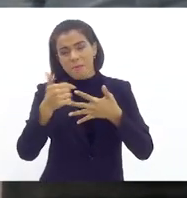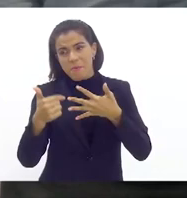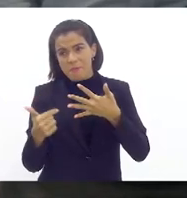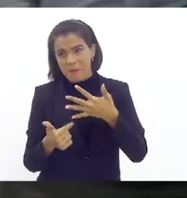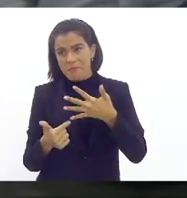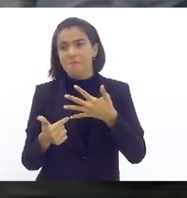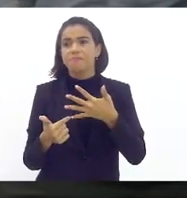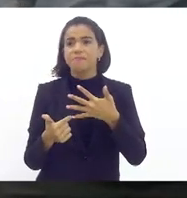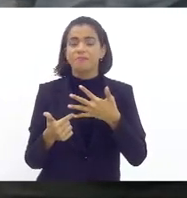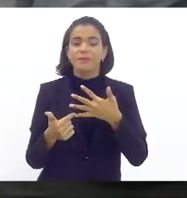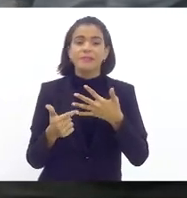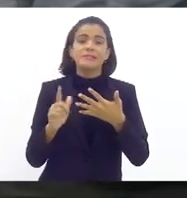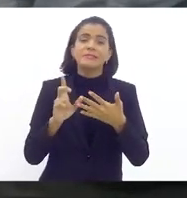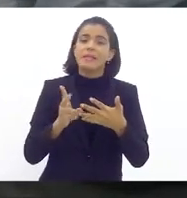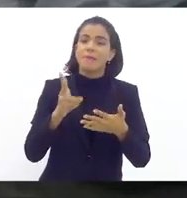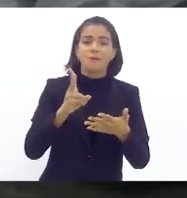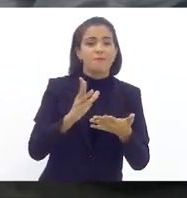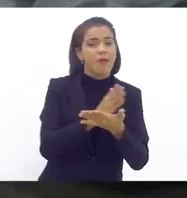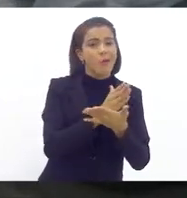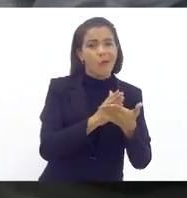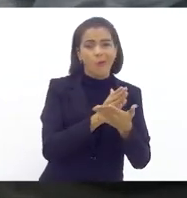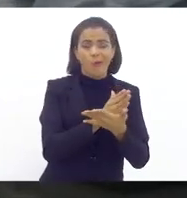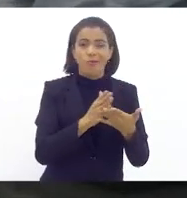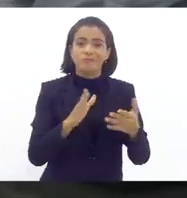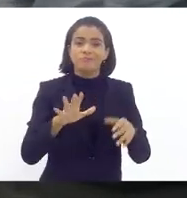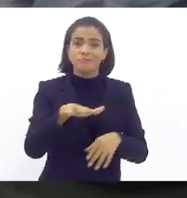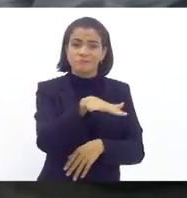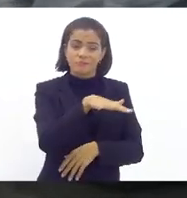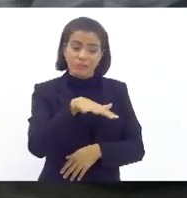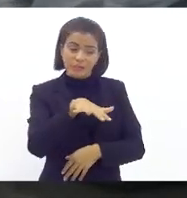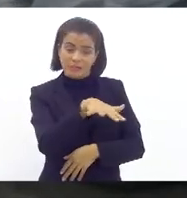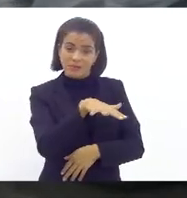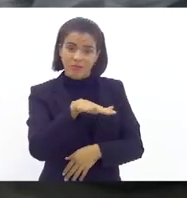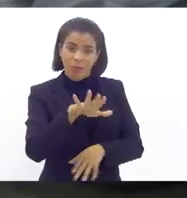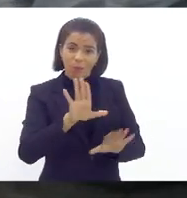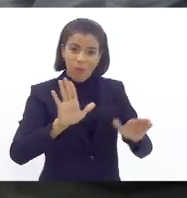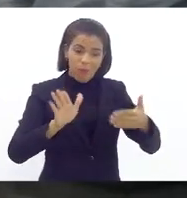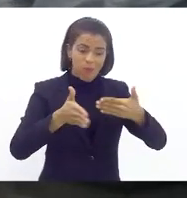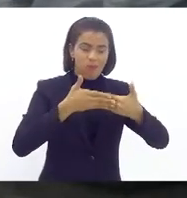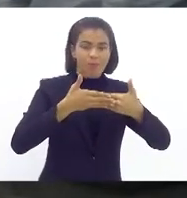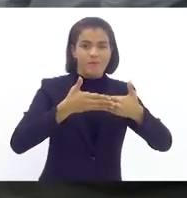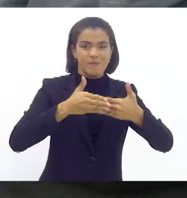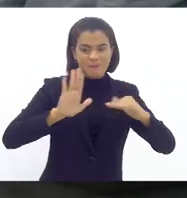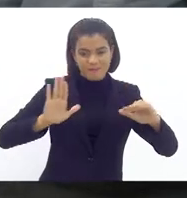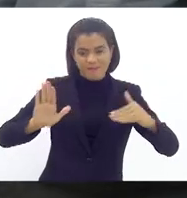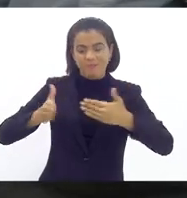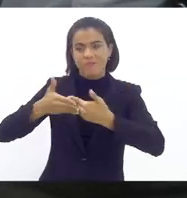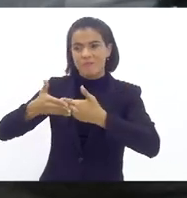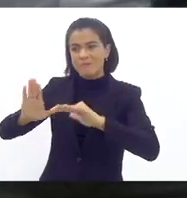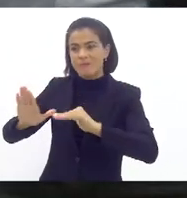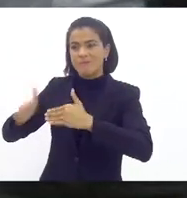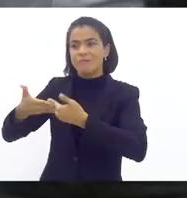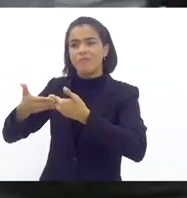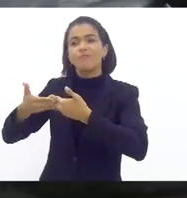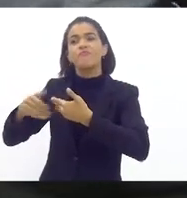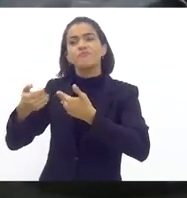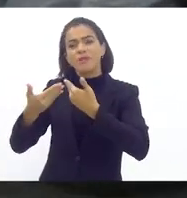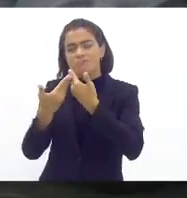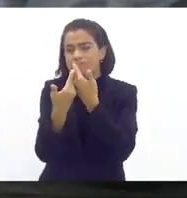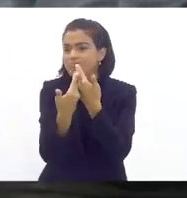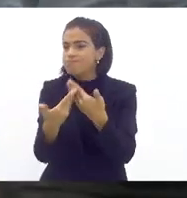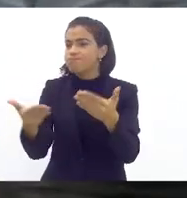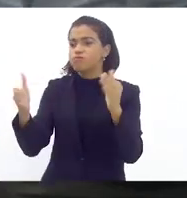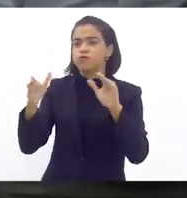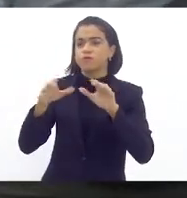na maioria das vezes, dentro desses espaços, dentro dos muros, e não estar totalmente